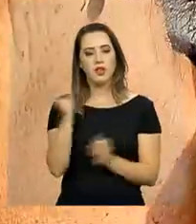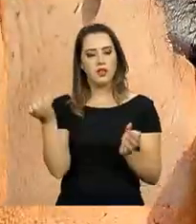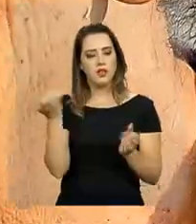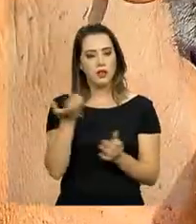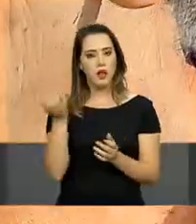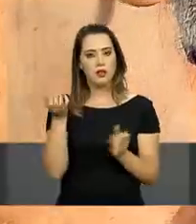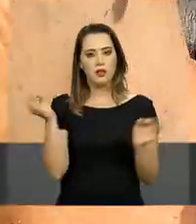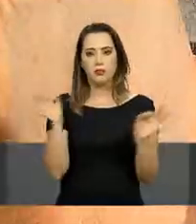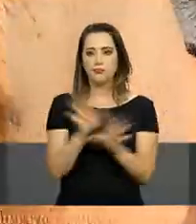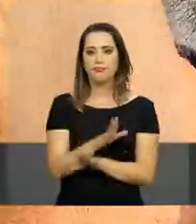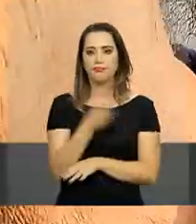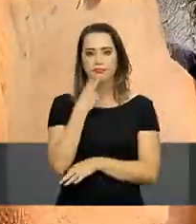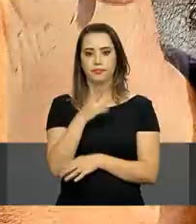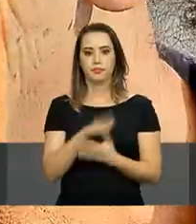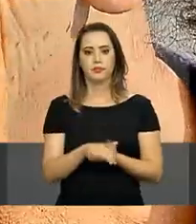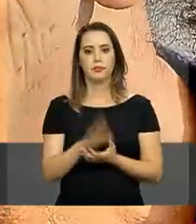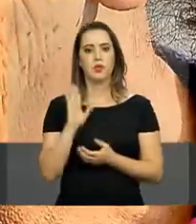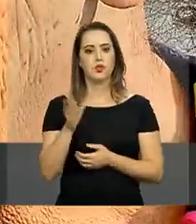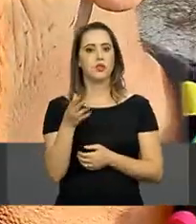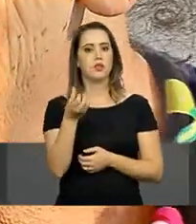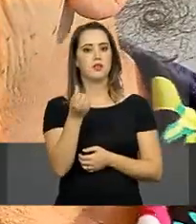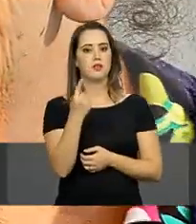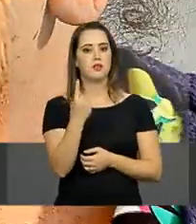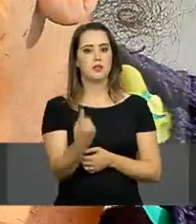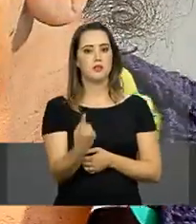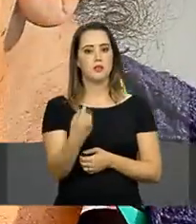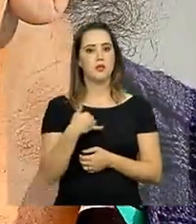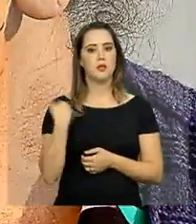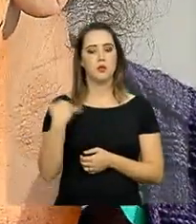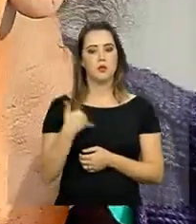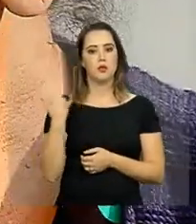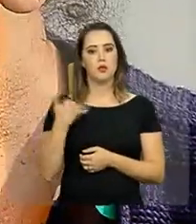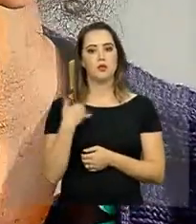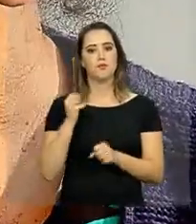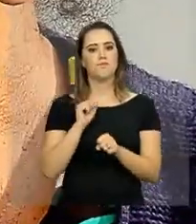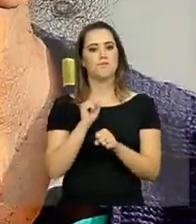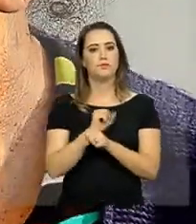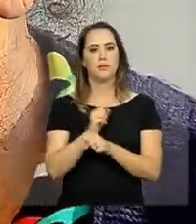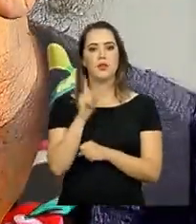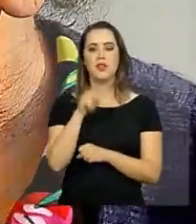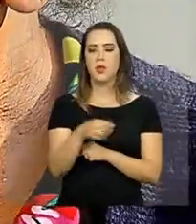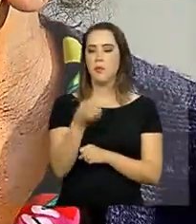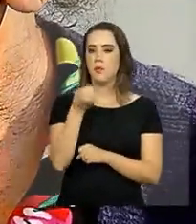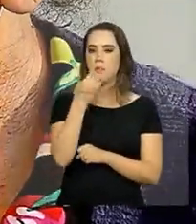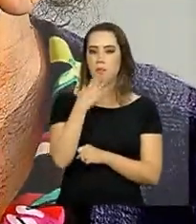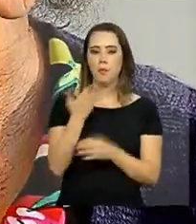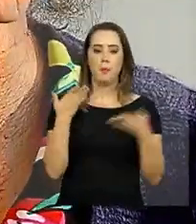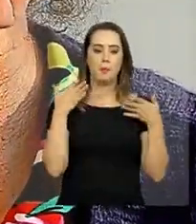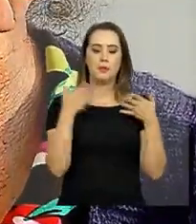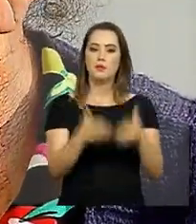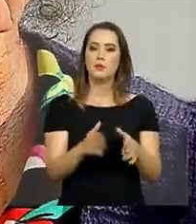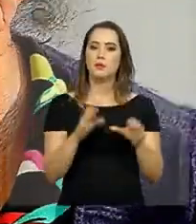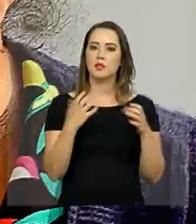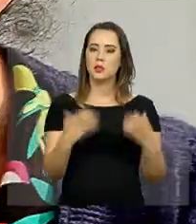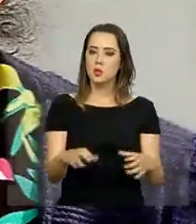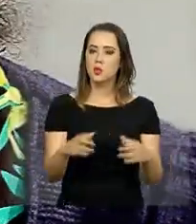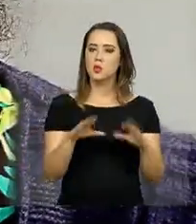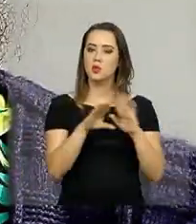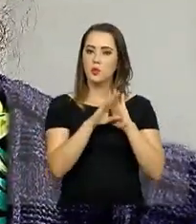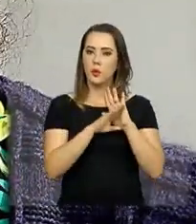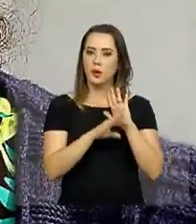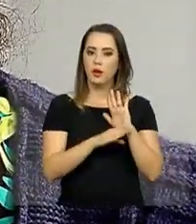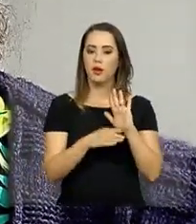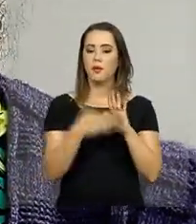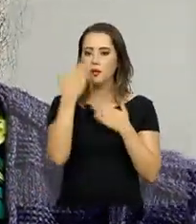aprendi a fumar com 11 anos, eu estou com 61 anos. Então, para mim, é uma honra estar participando desse programa